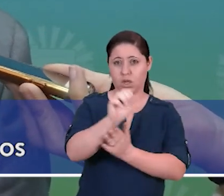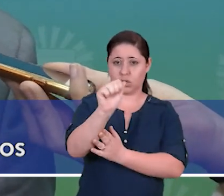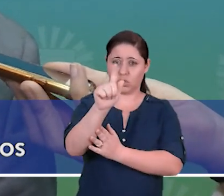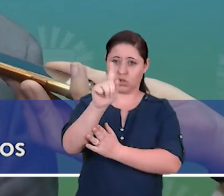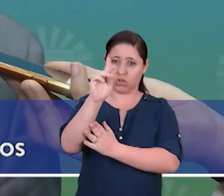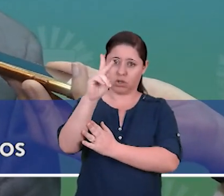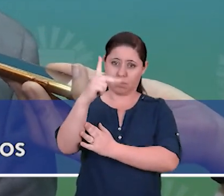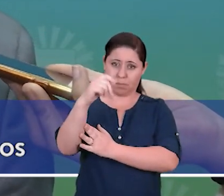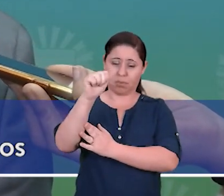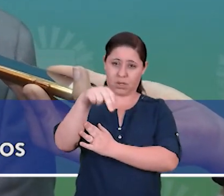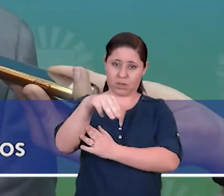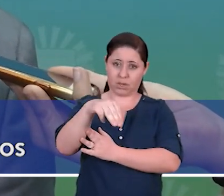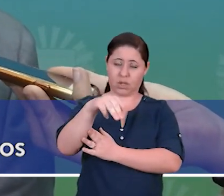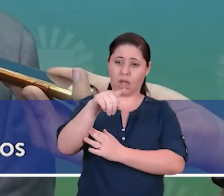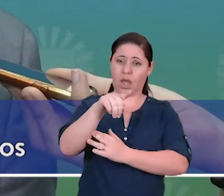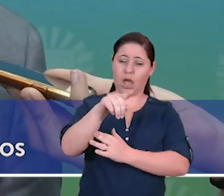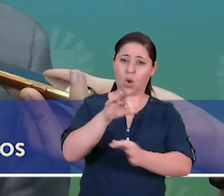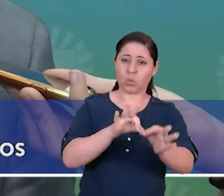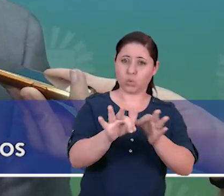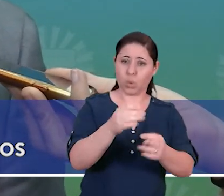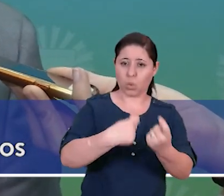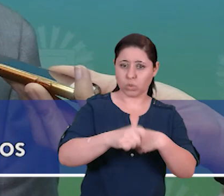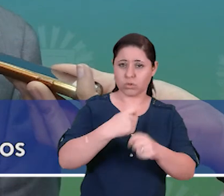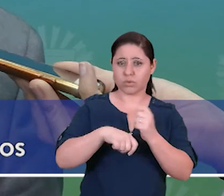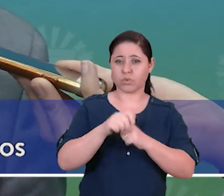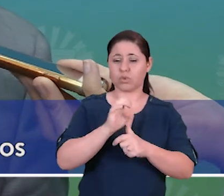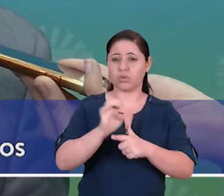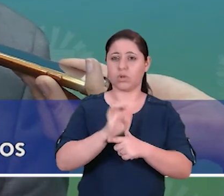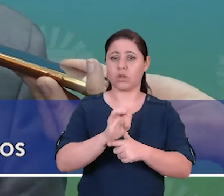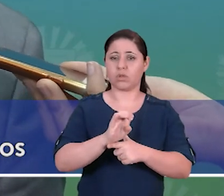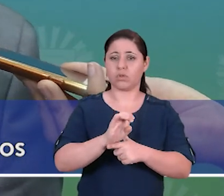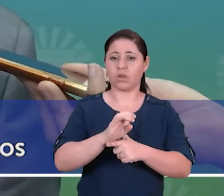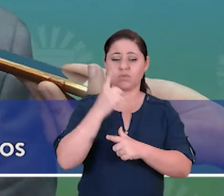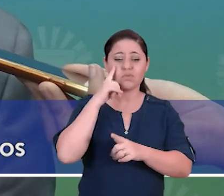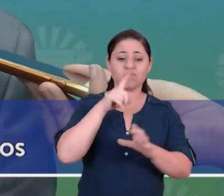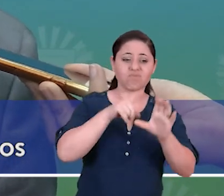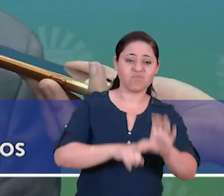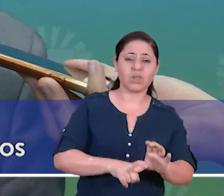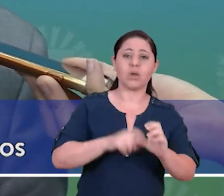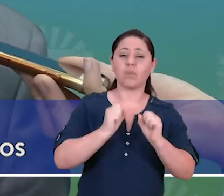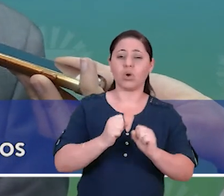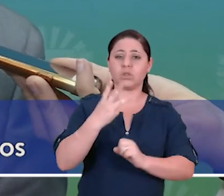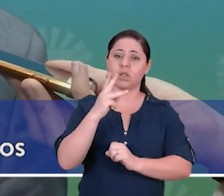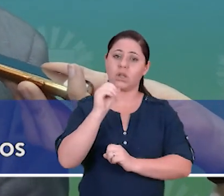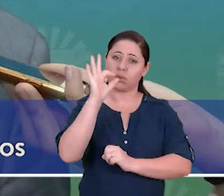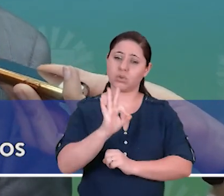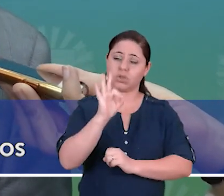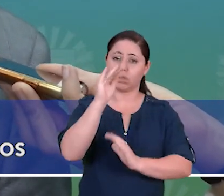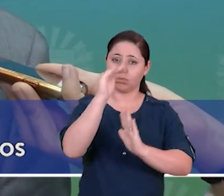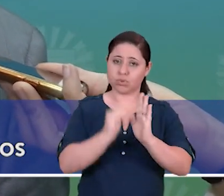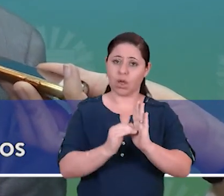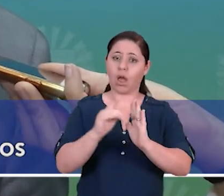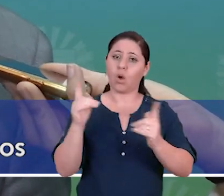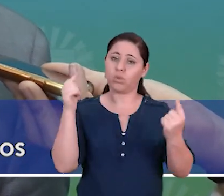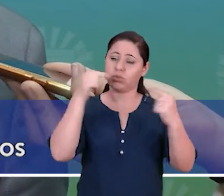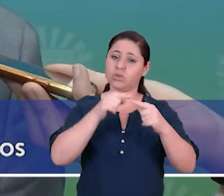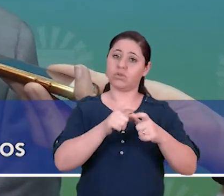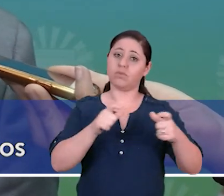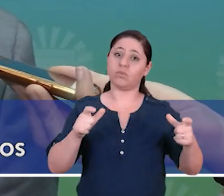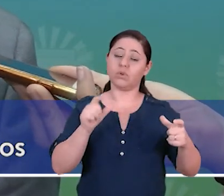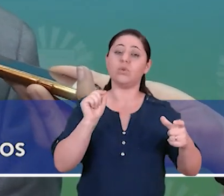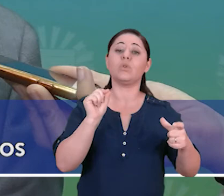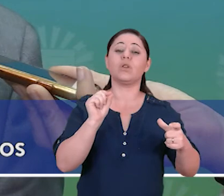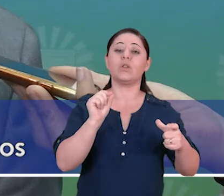AGEPAN, que é a Agência Reguladora do Estado, nessas hipóteses do reconhecimento da infração, ela pode ter um desconto de até 30%. Esse é o